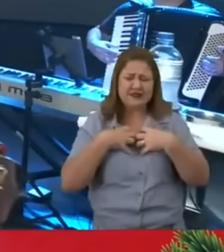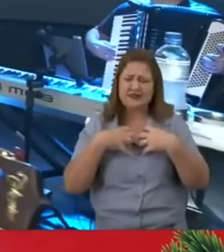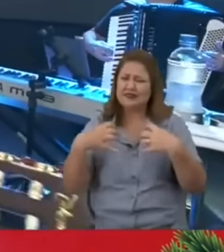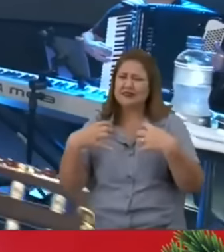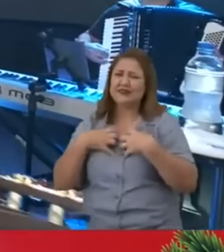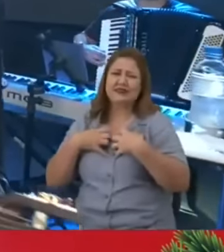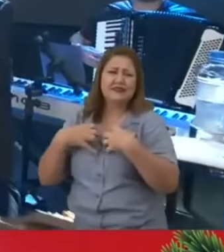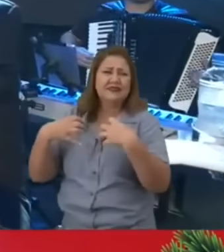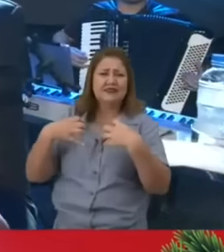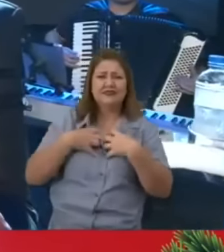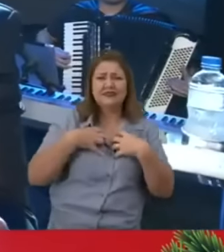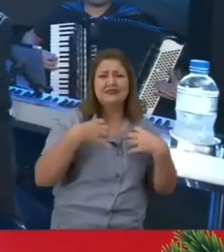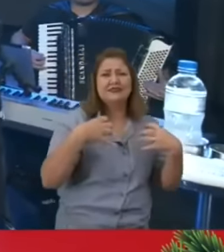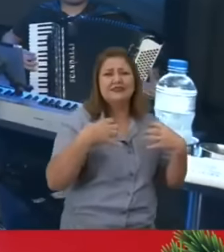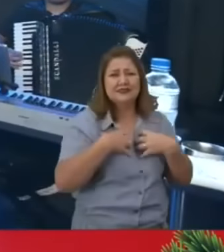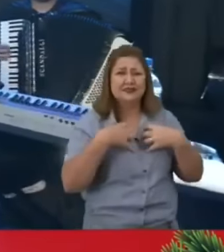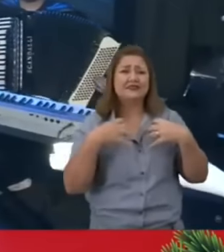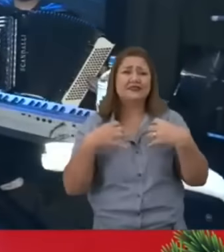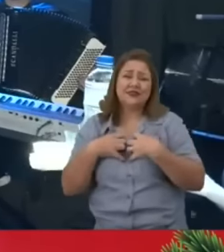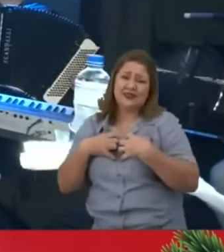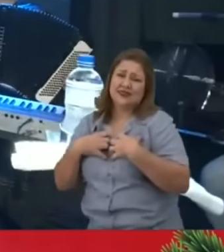de sentimento,